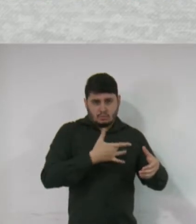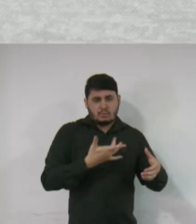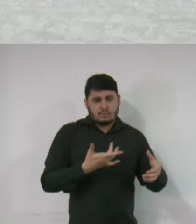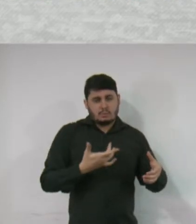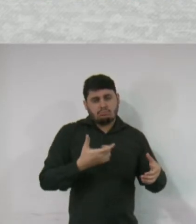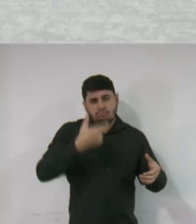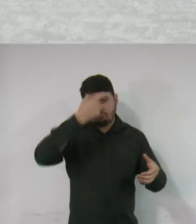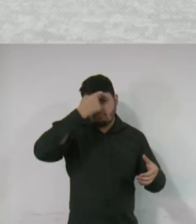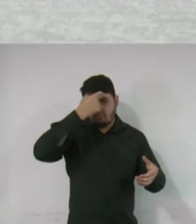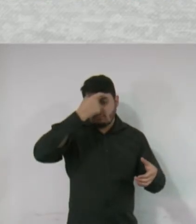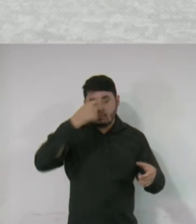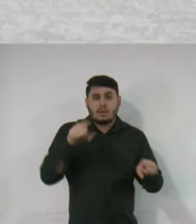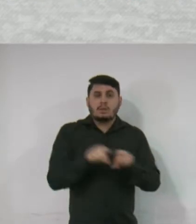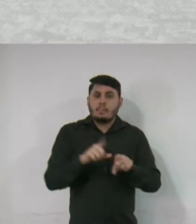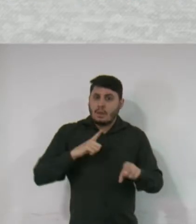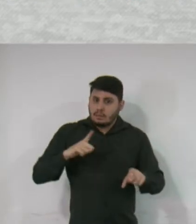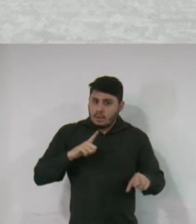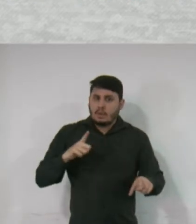Covid. Pode passar.